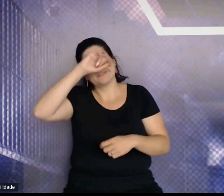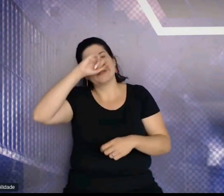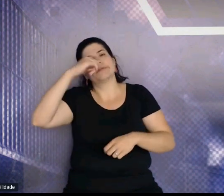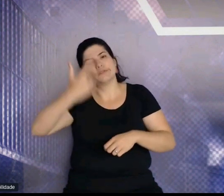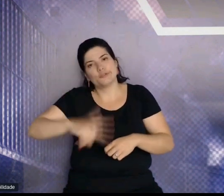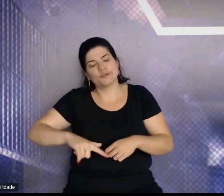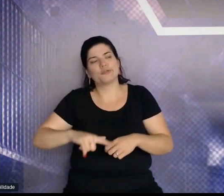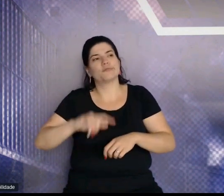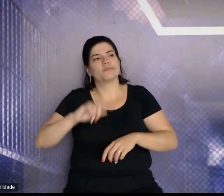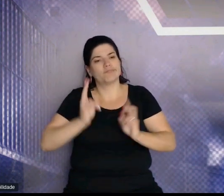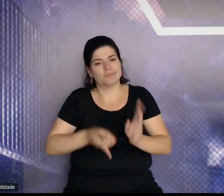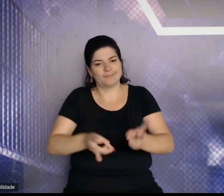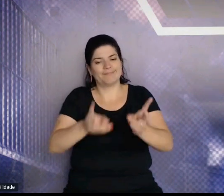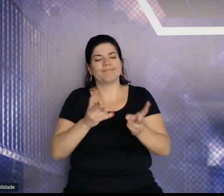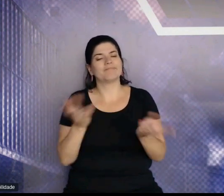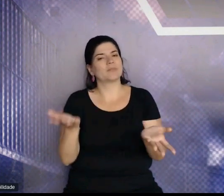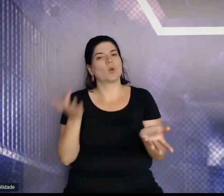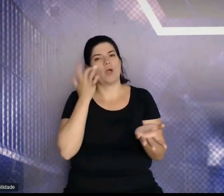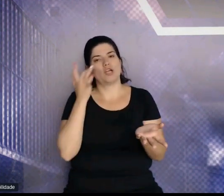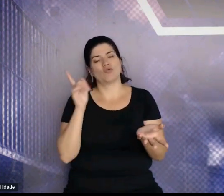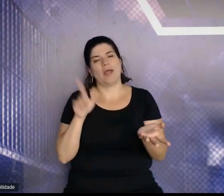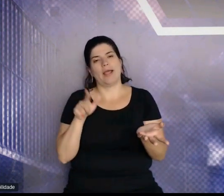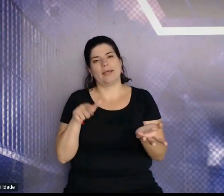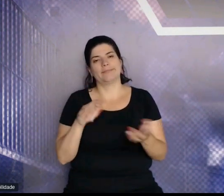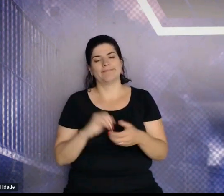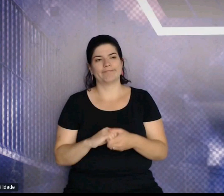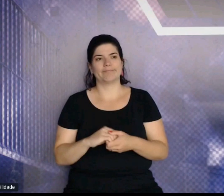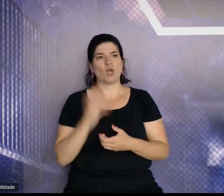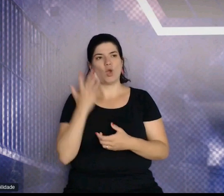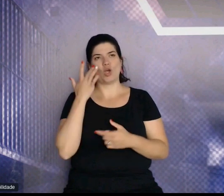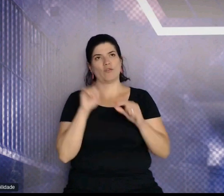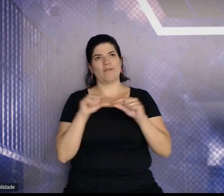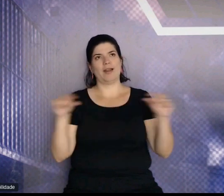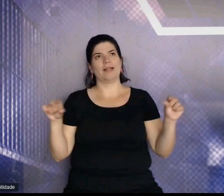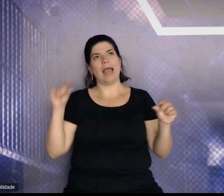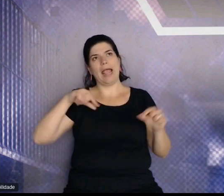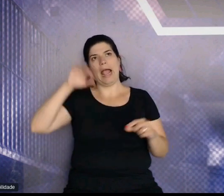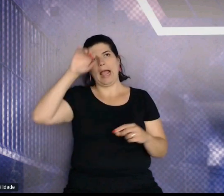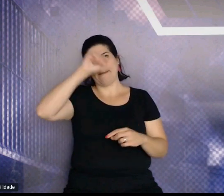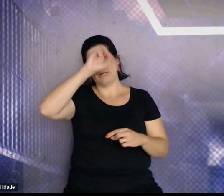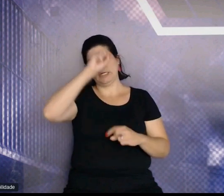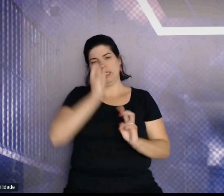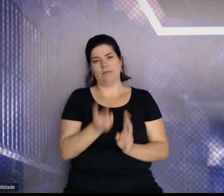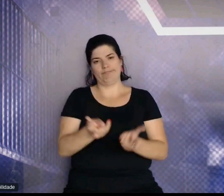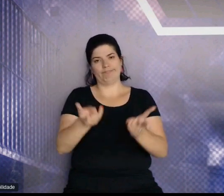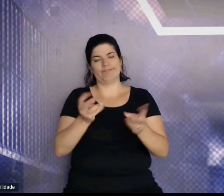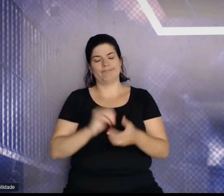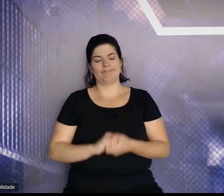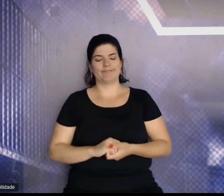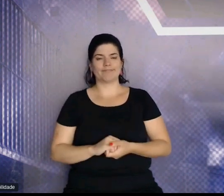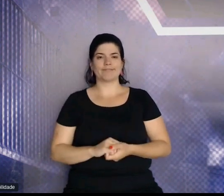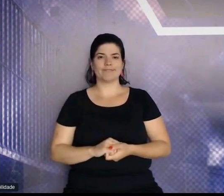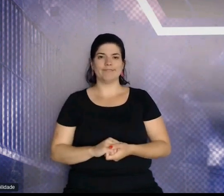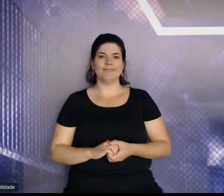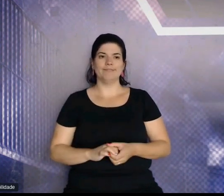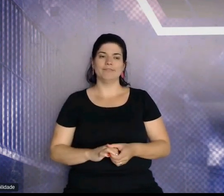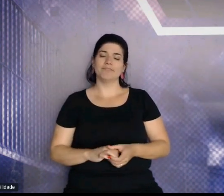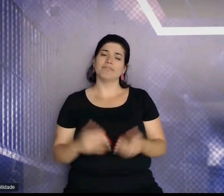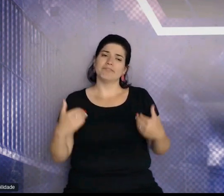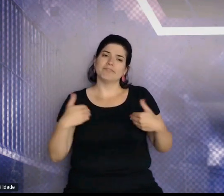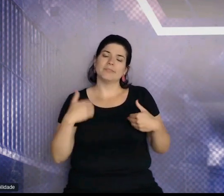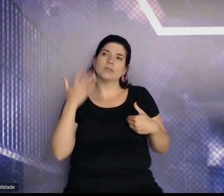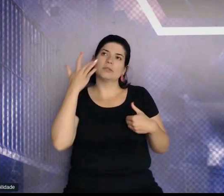que essa seria talvez a frase, reaprender. Sim. Para mim é